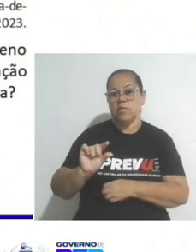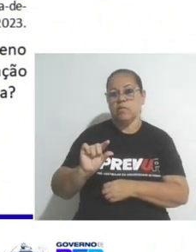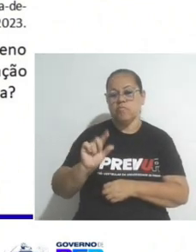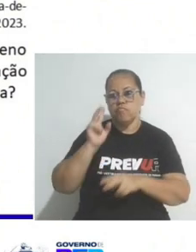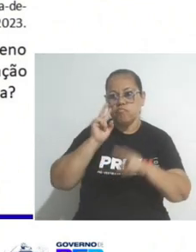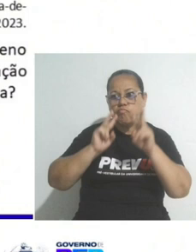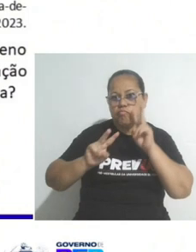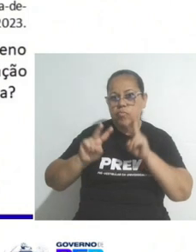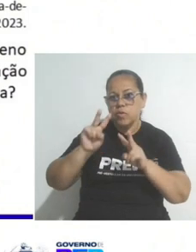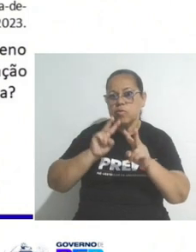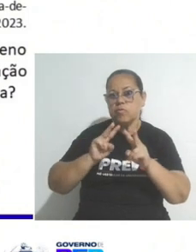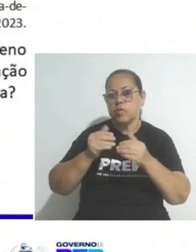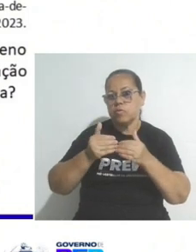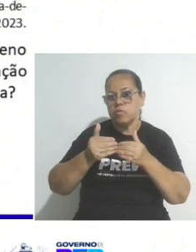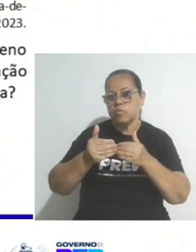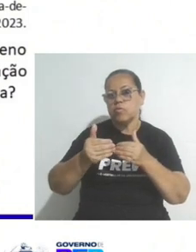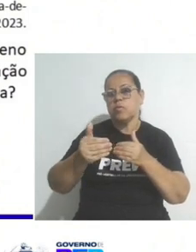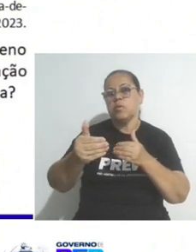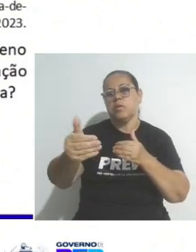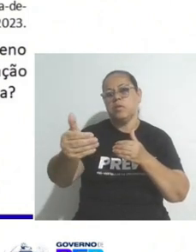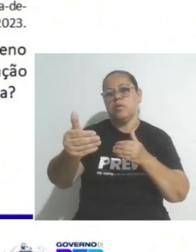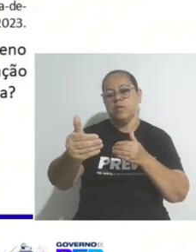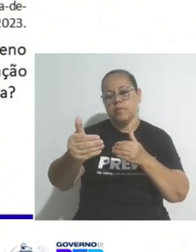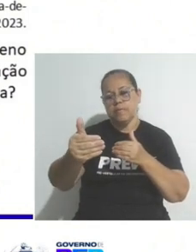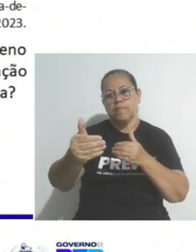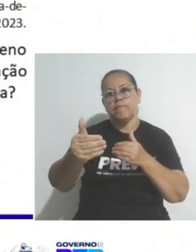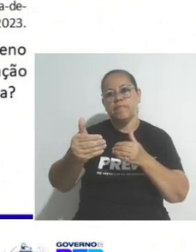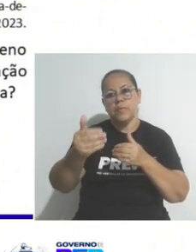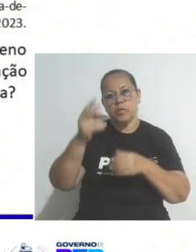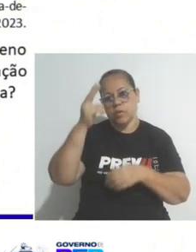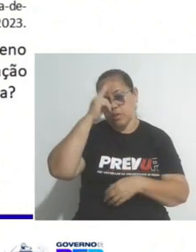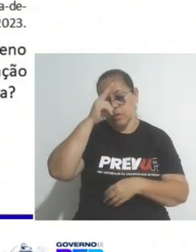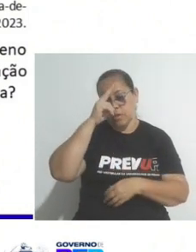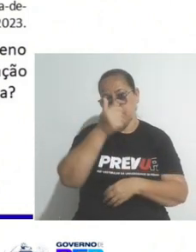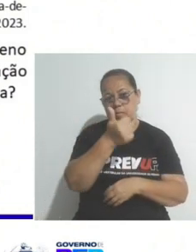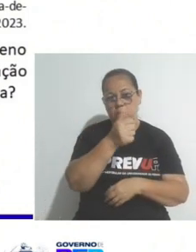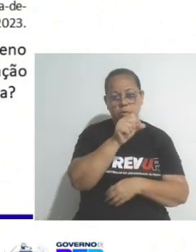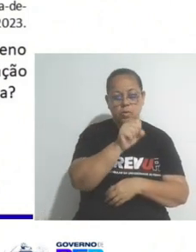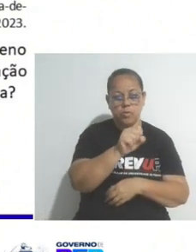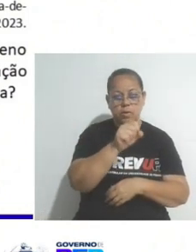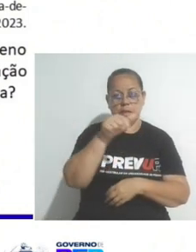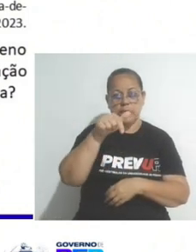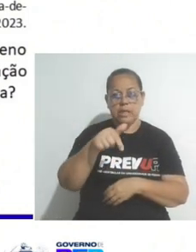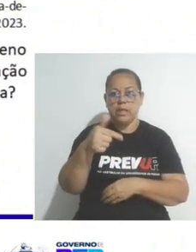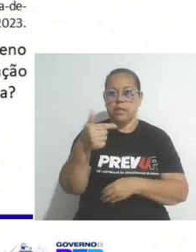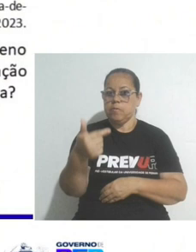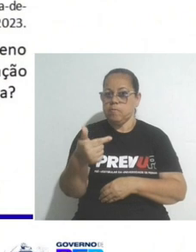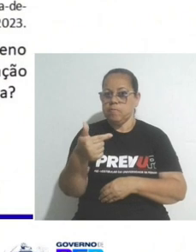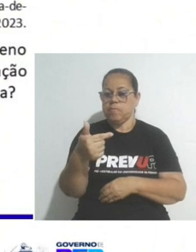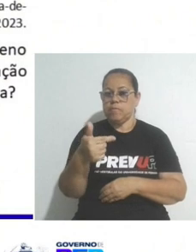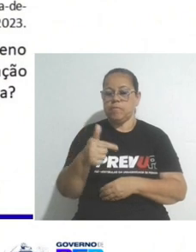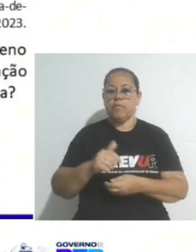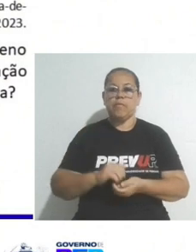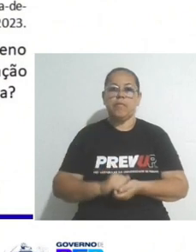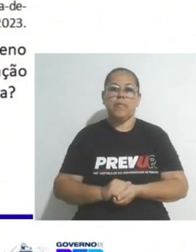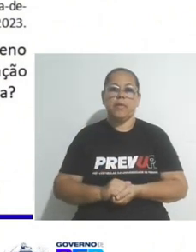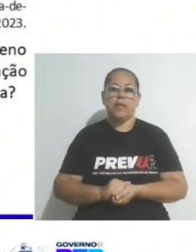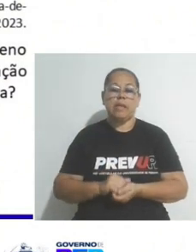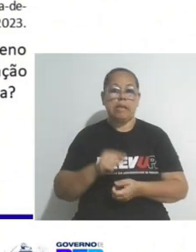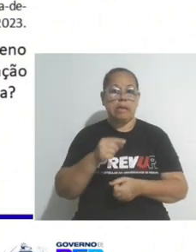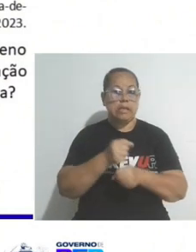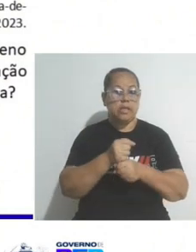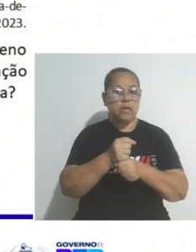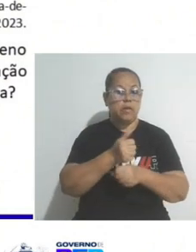observada desde o início da série histórica iniciada em 1872 ano